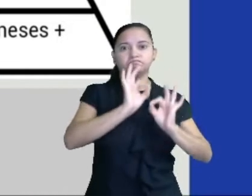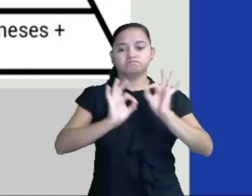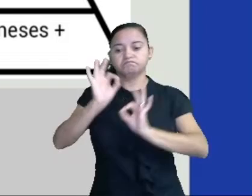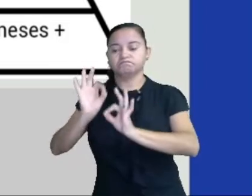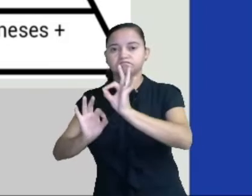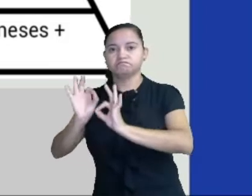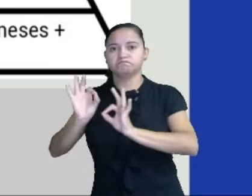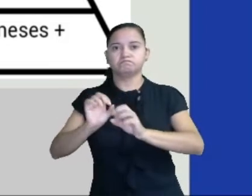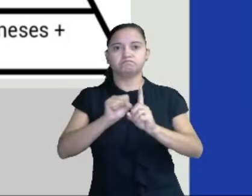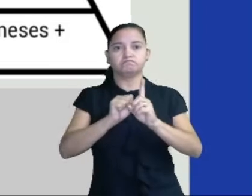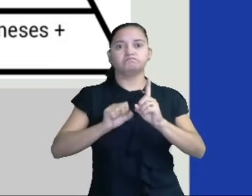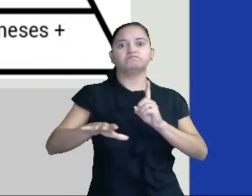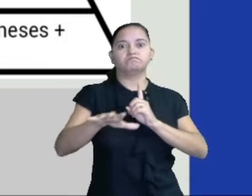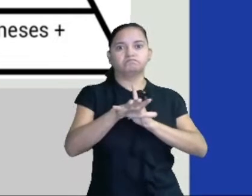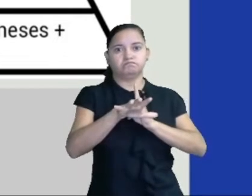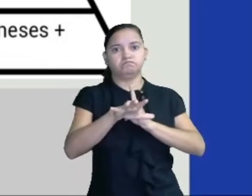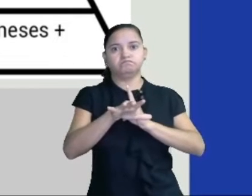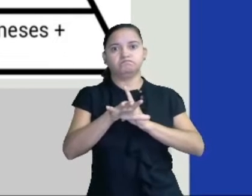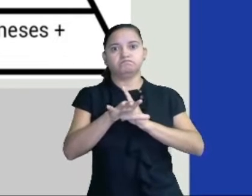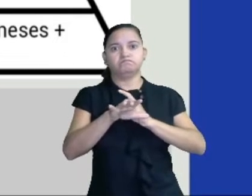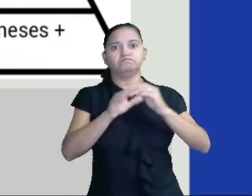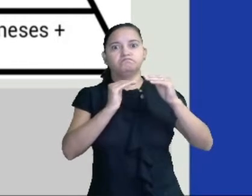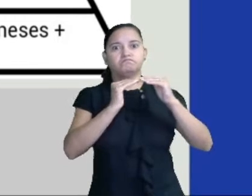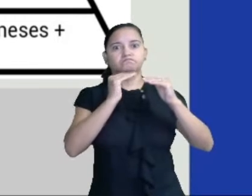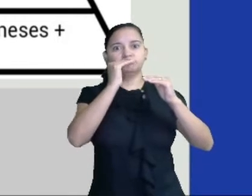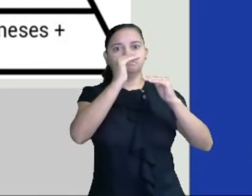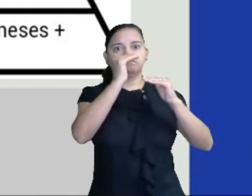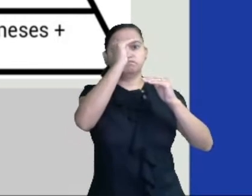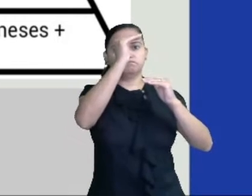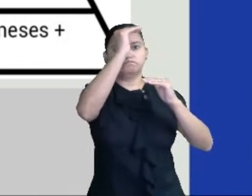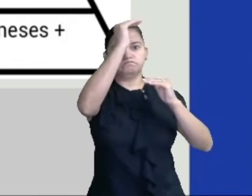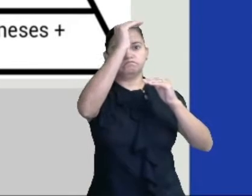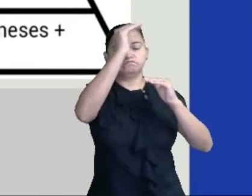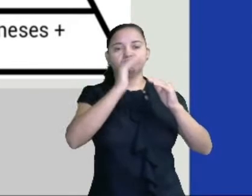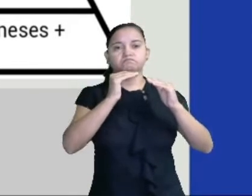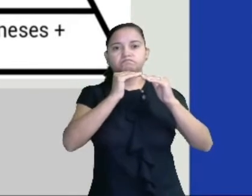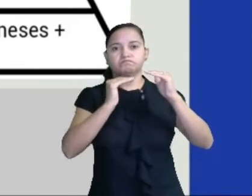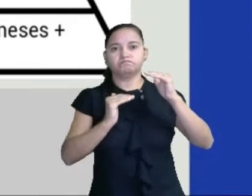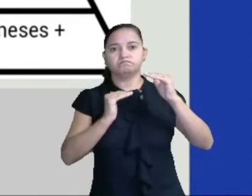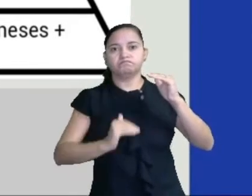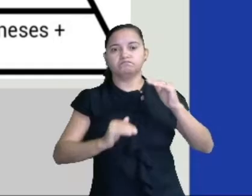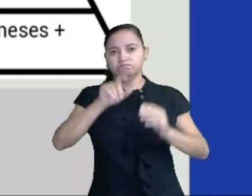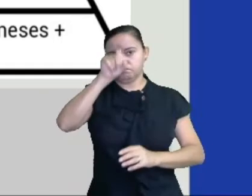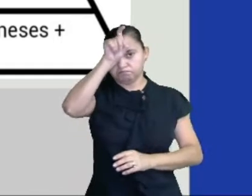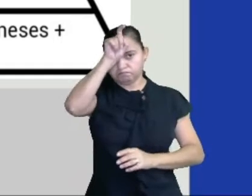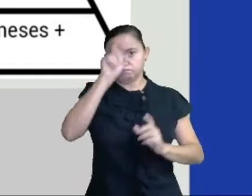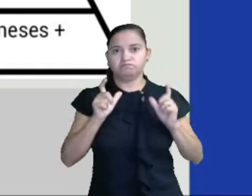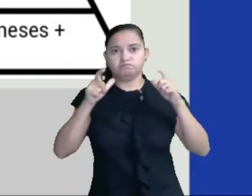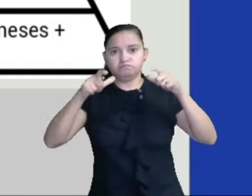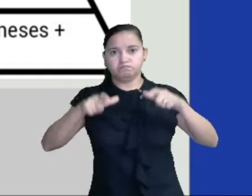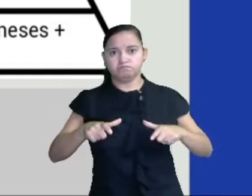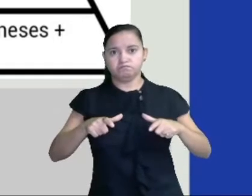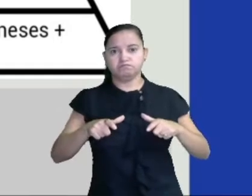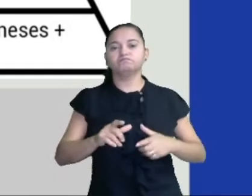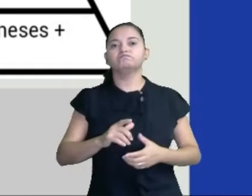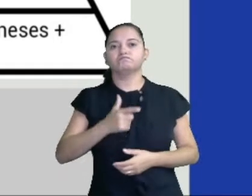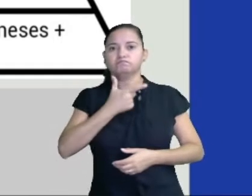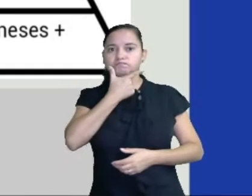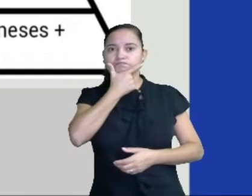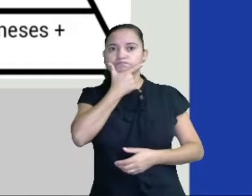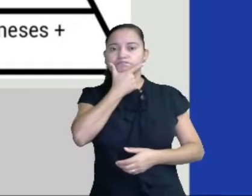cultural, social, mas uma forma muito comum a todos era a diversidade cultural que